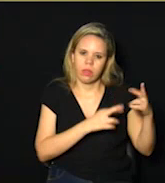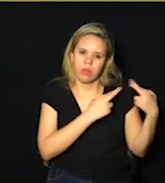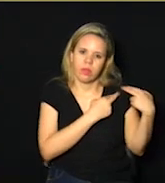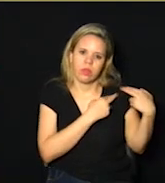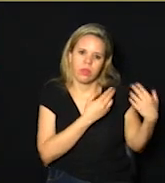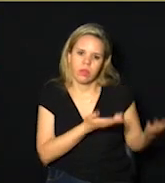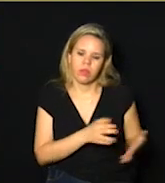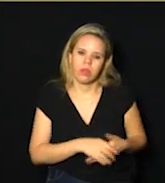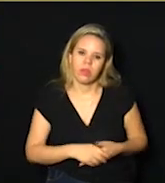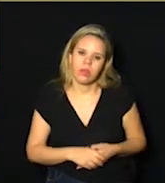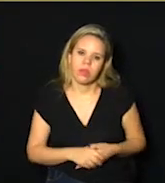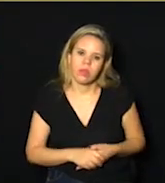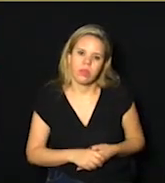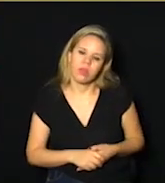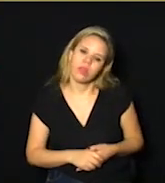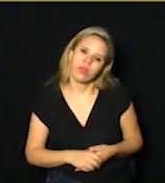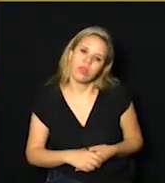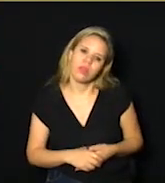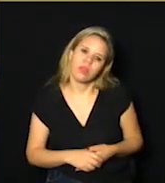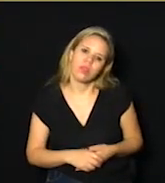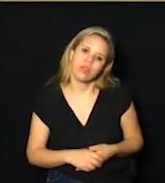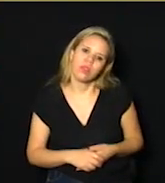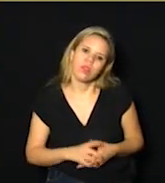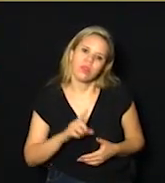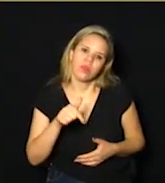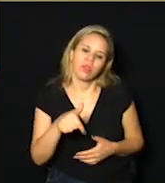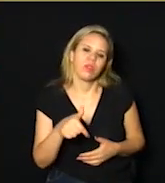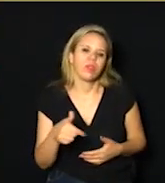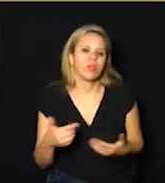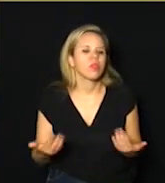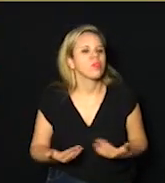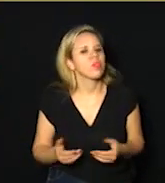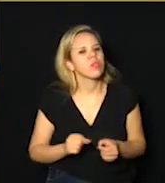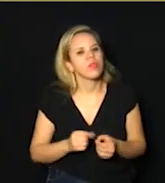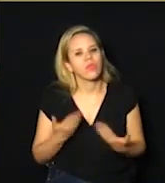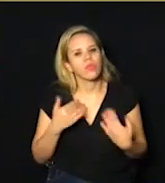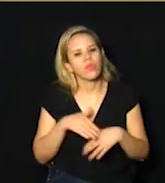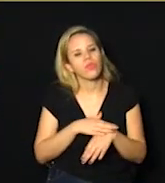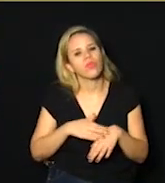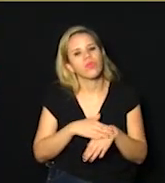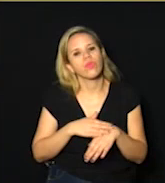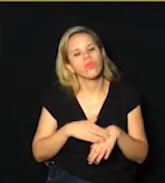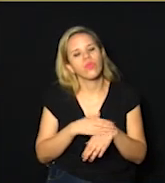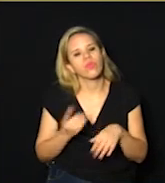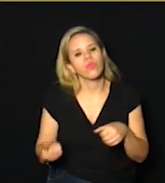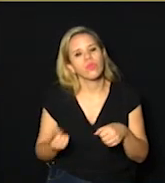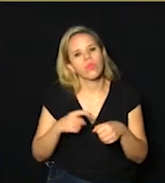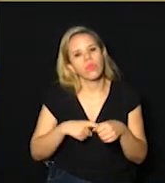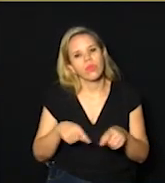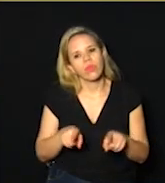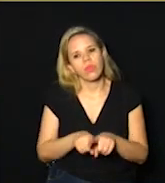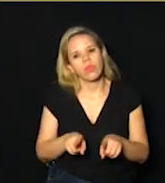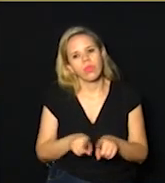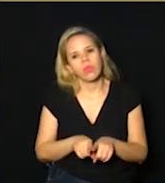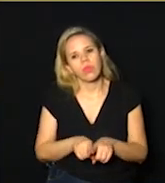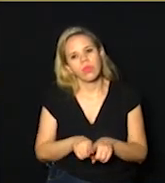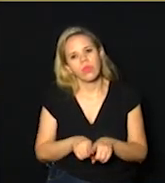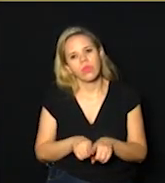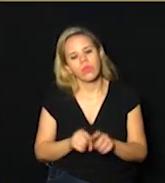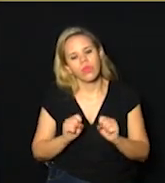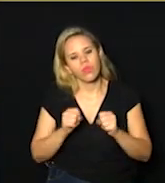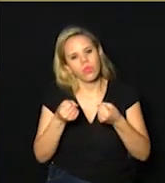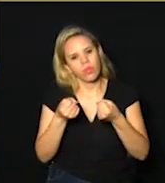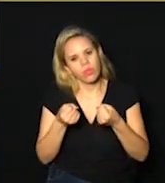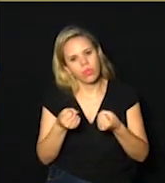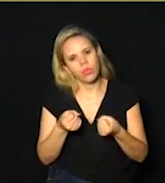responsável. Ok. Tá? E depois, agora nós vamos conversar, porque o retorno também é para reforço,